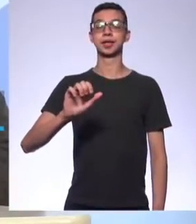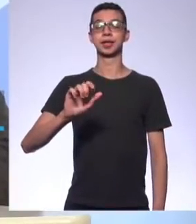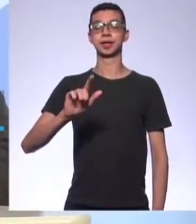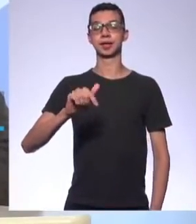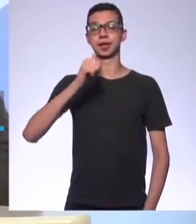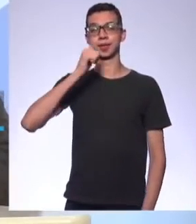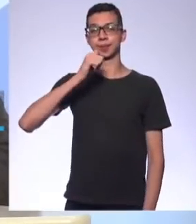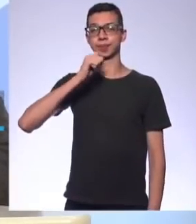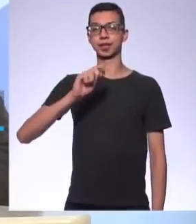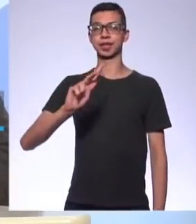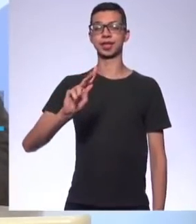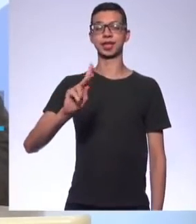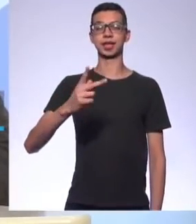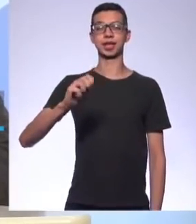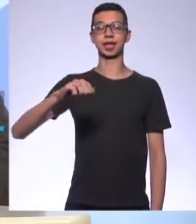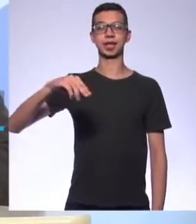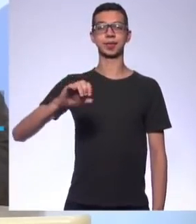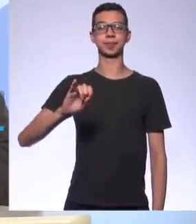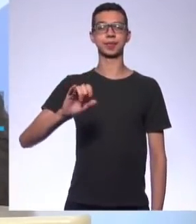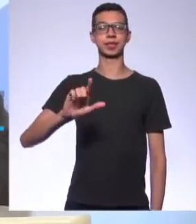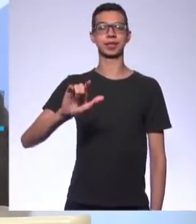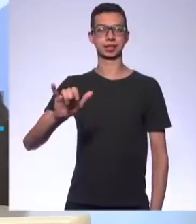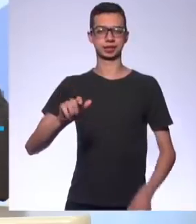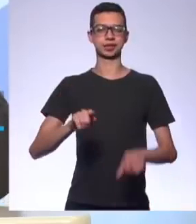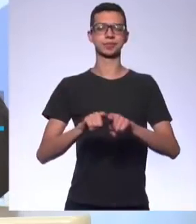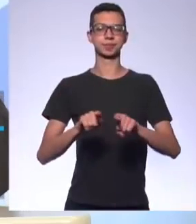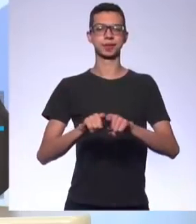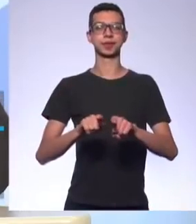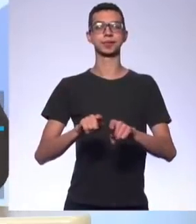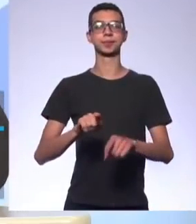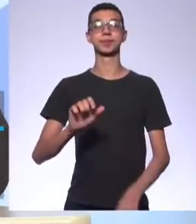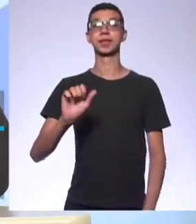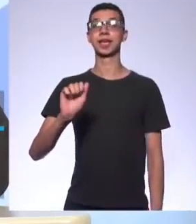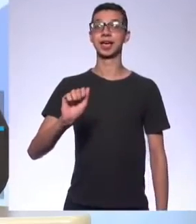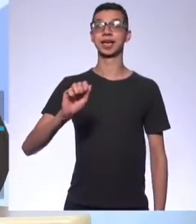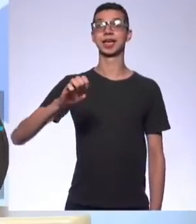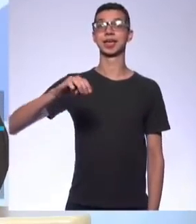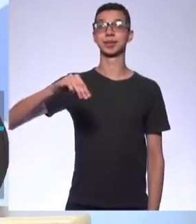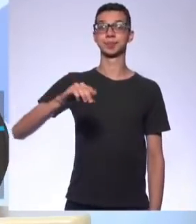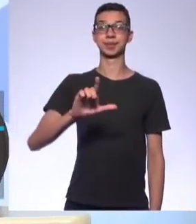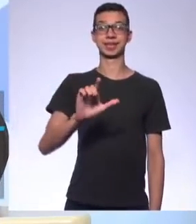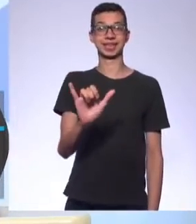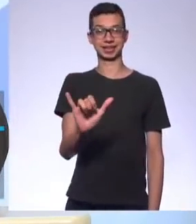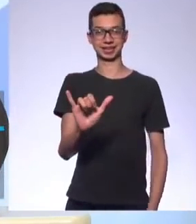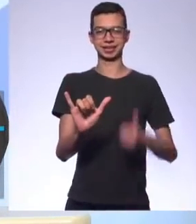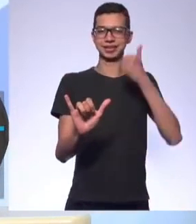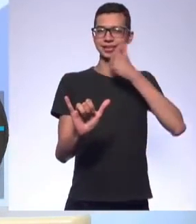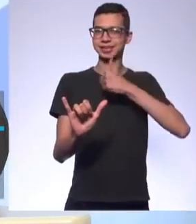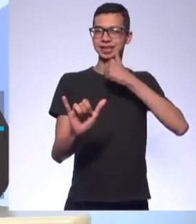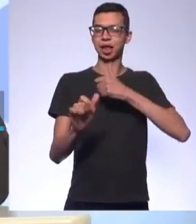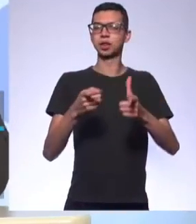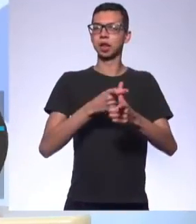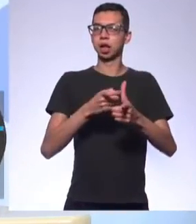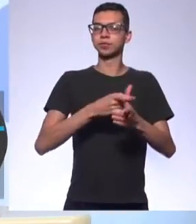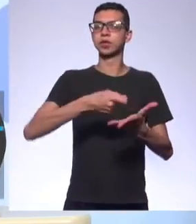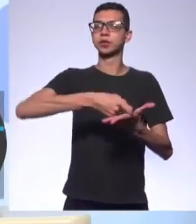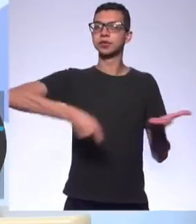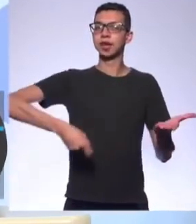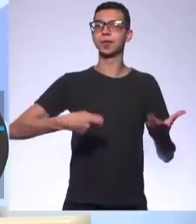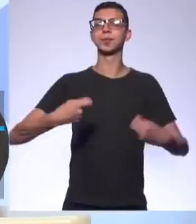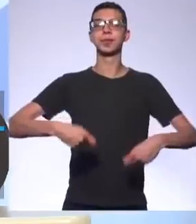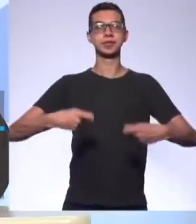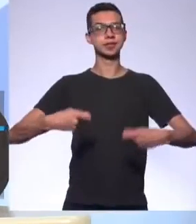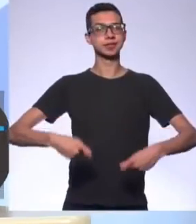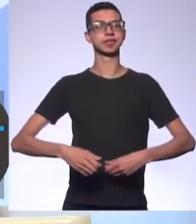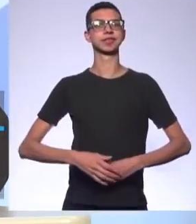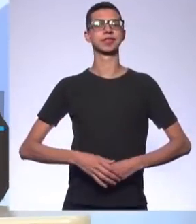Rita é nossa parceira da escola Robert Kennedy e a Amelie está devendo trabalhinhos para nós. Nos mandar os